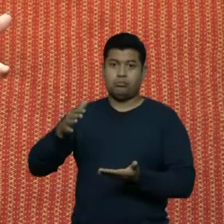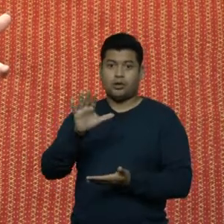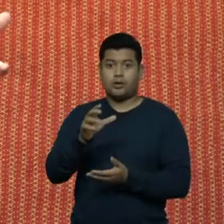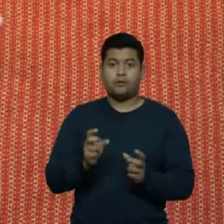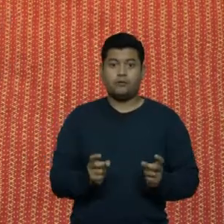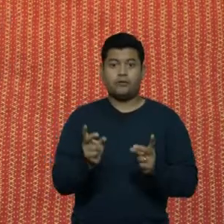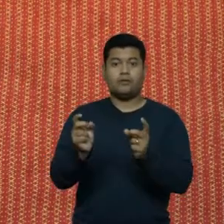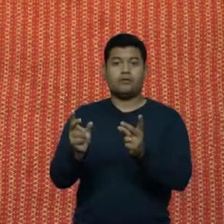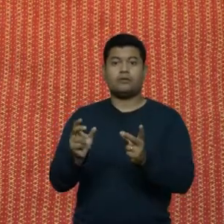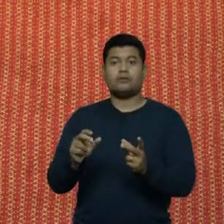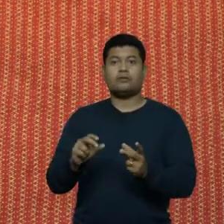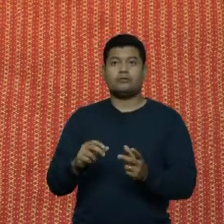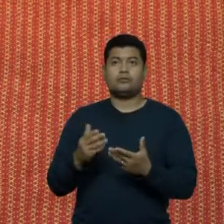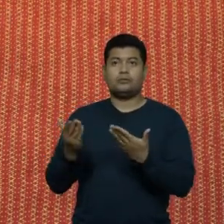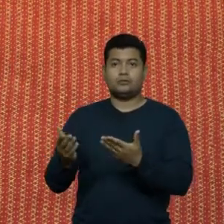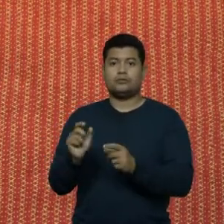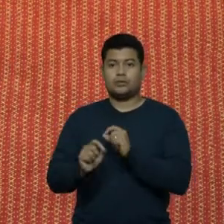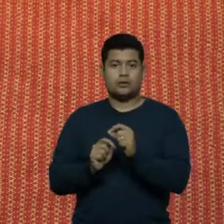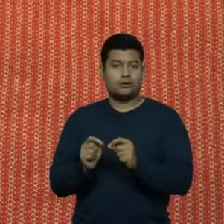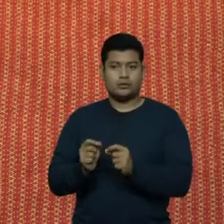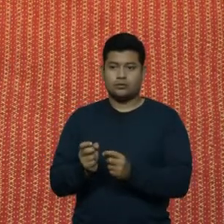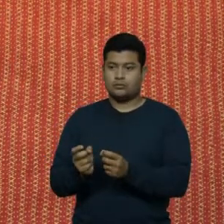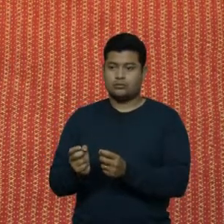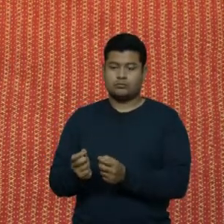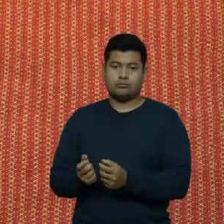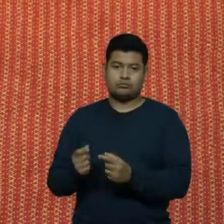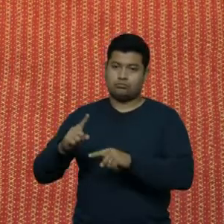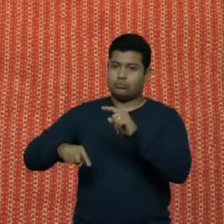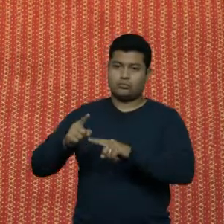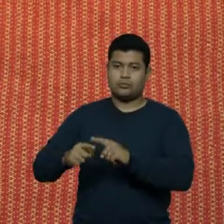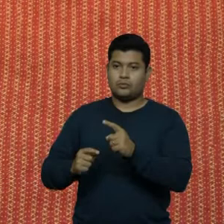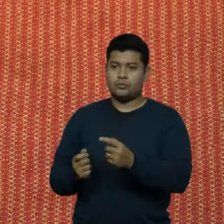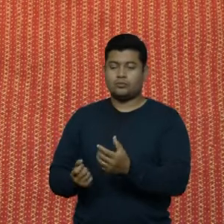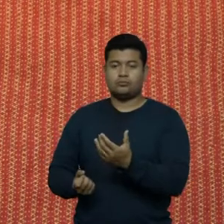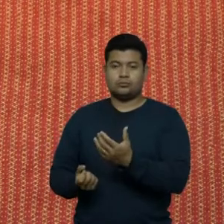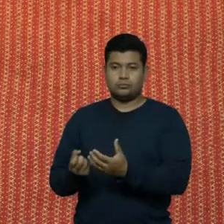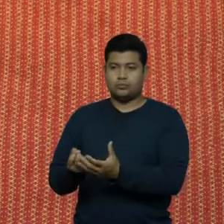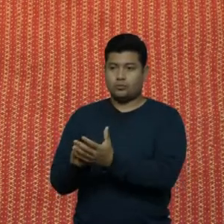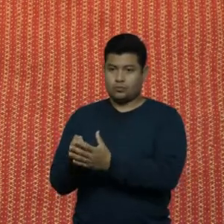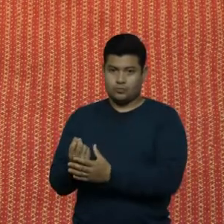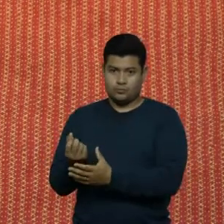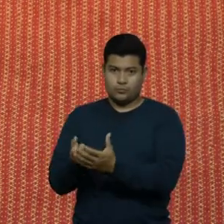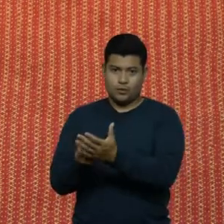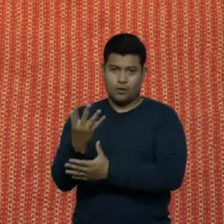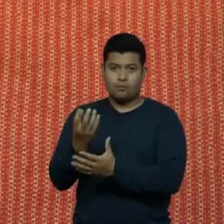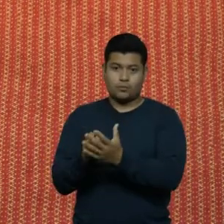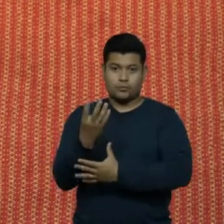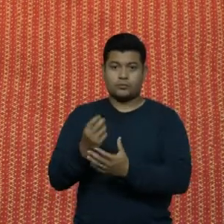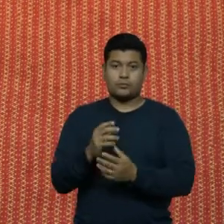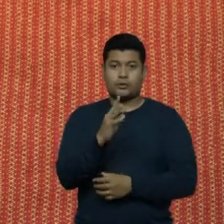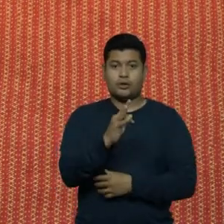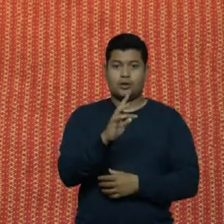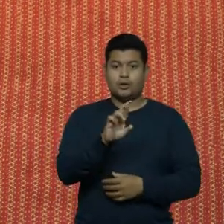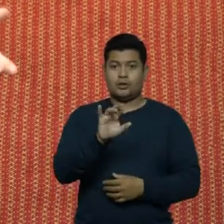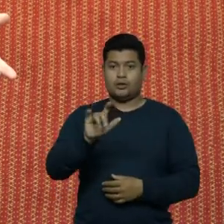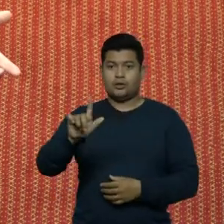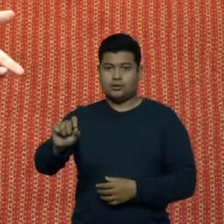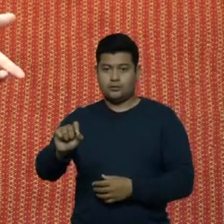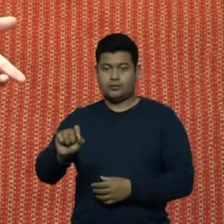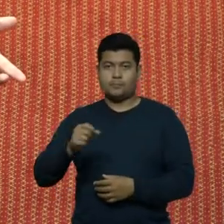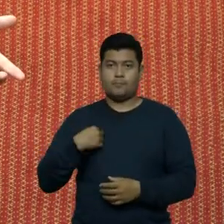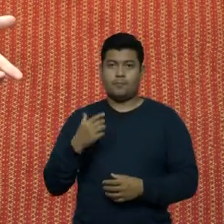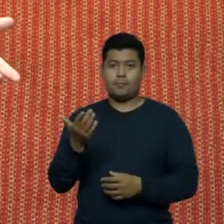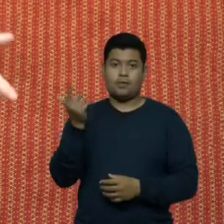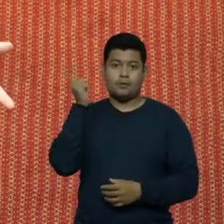esse ele compra os insumos para produzir o trigo se credita de ICMS só que ele só vai e em tese ele só conseguiria